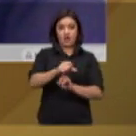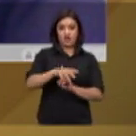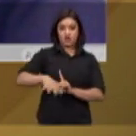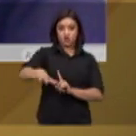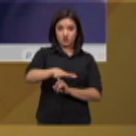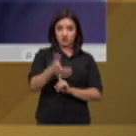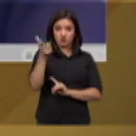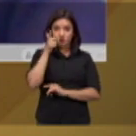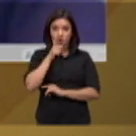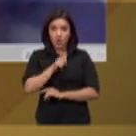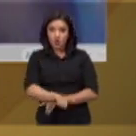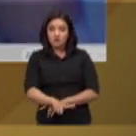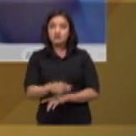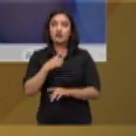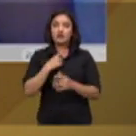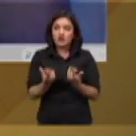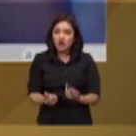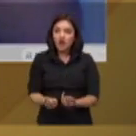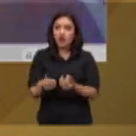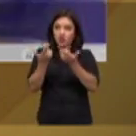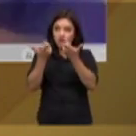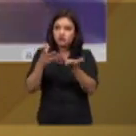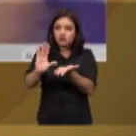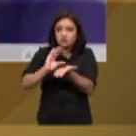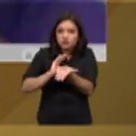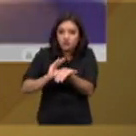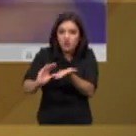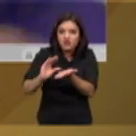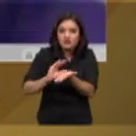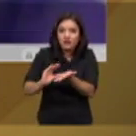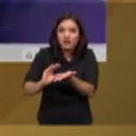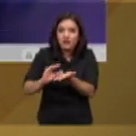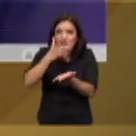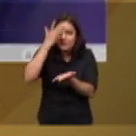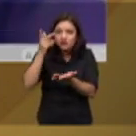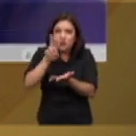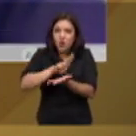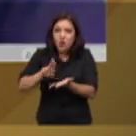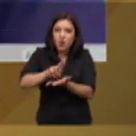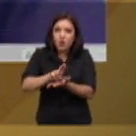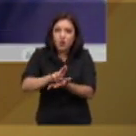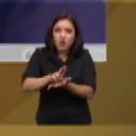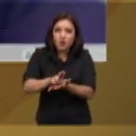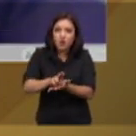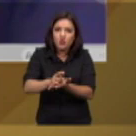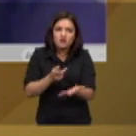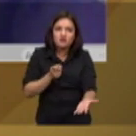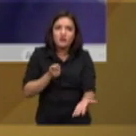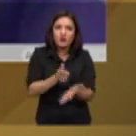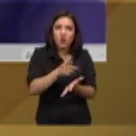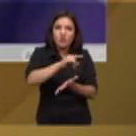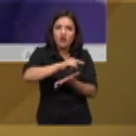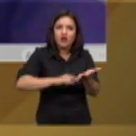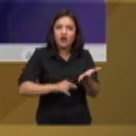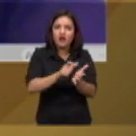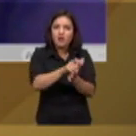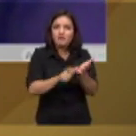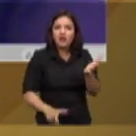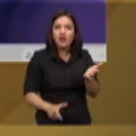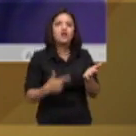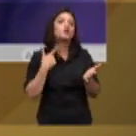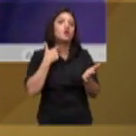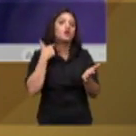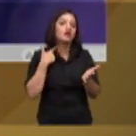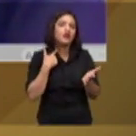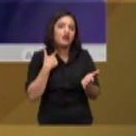consegue destacar do seu orçamento, da sua riqueza, para jogar em loterias, é uma capacidade finita, não